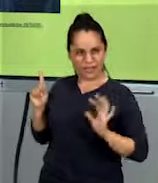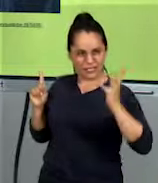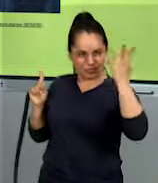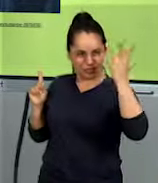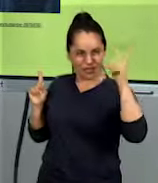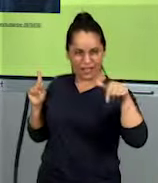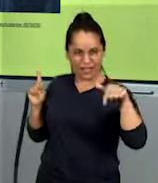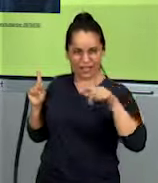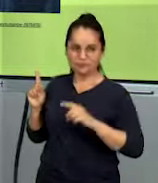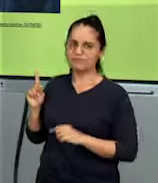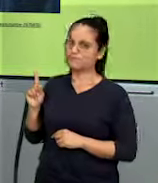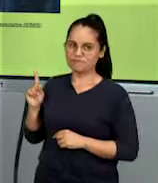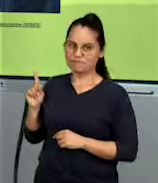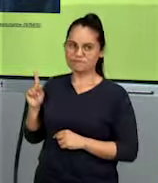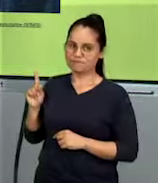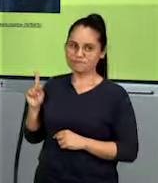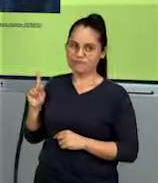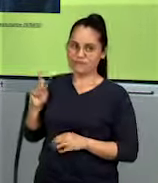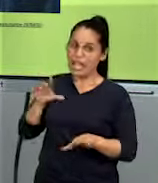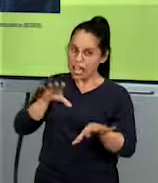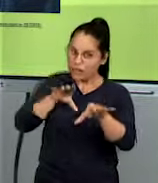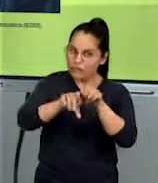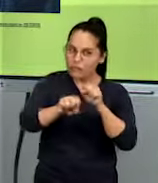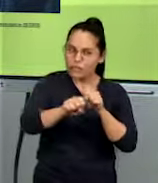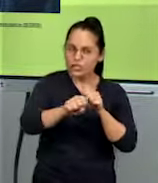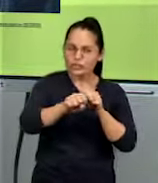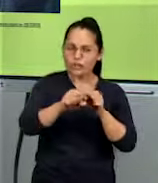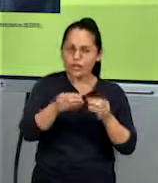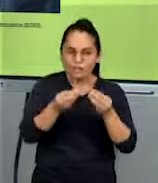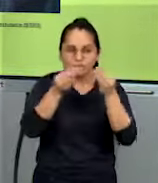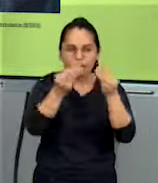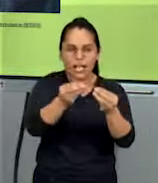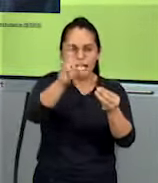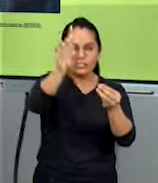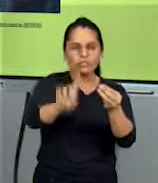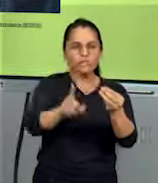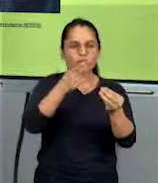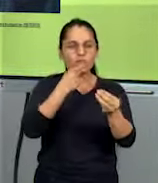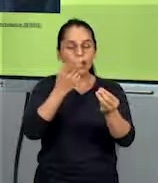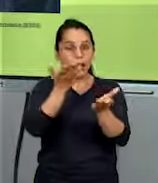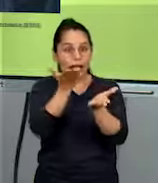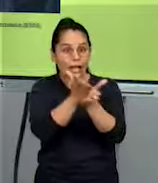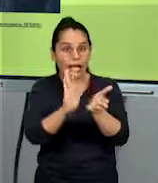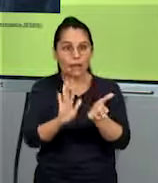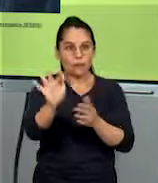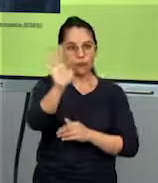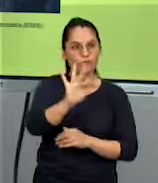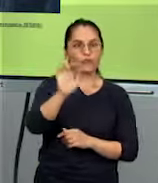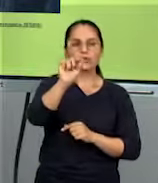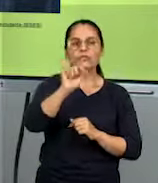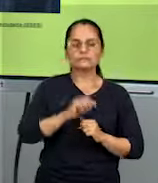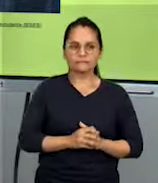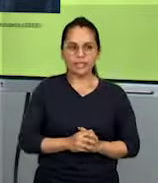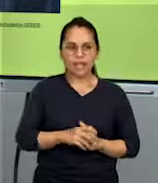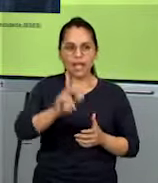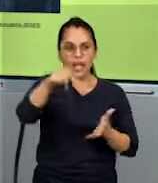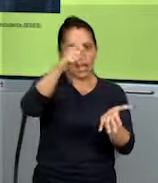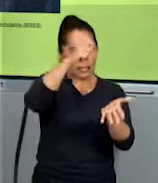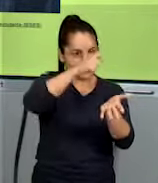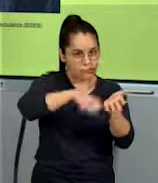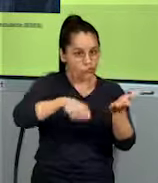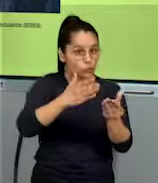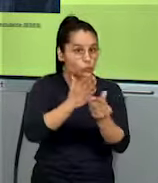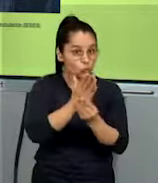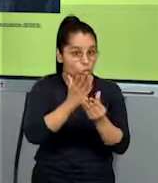não. A formatura mesmo, que te dá direito de dizer que você terminou um curso superior, é uma assinatura num livro